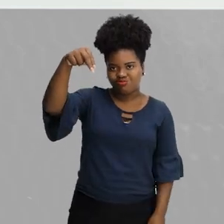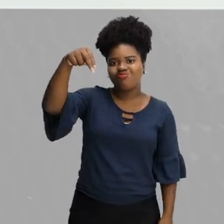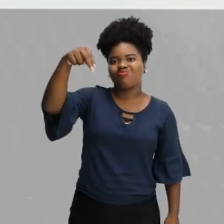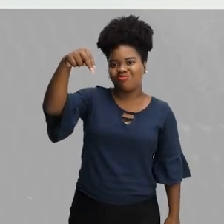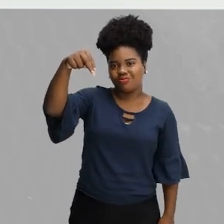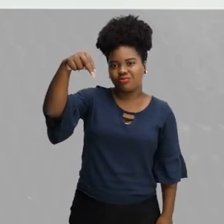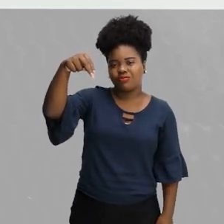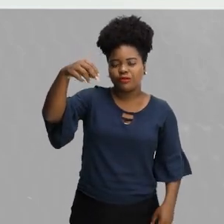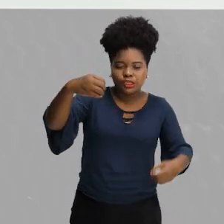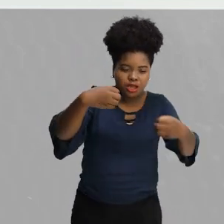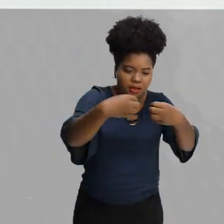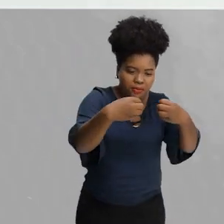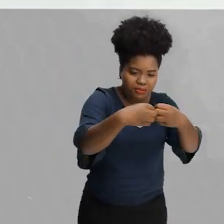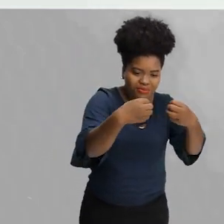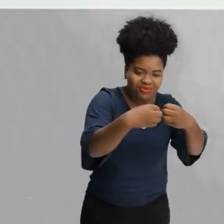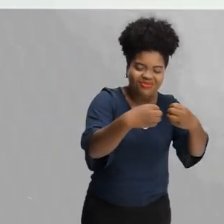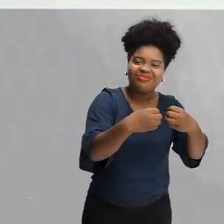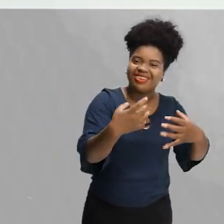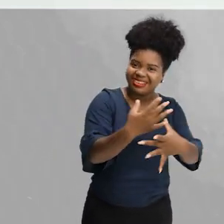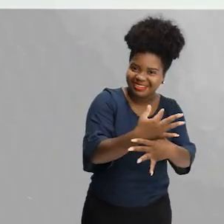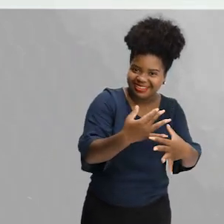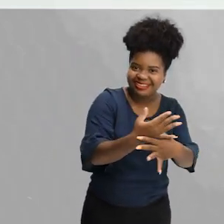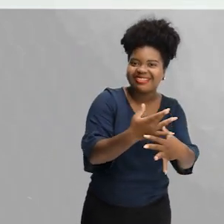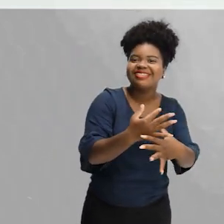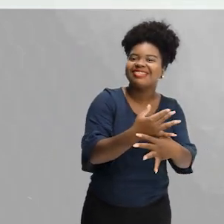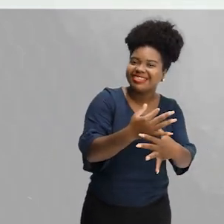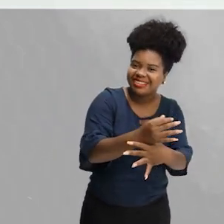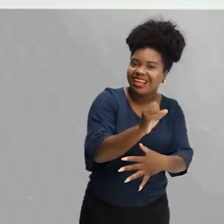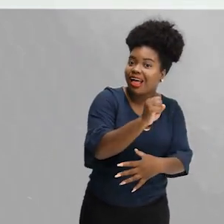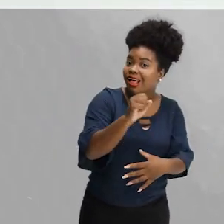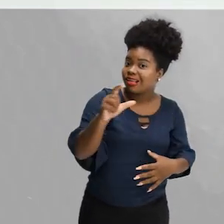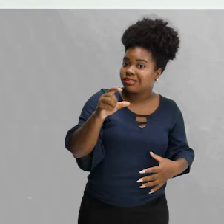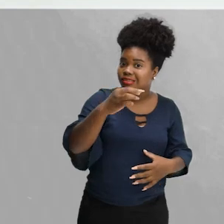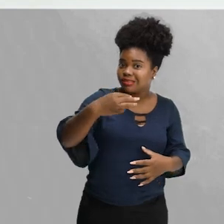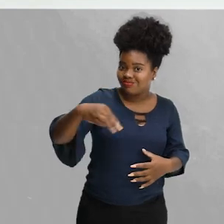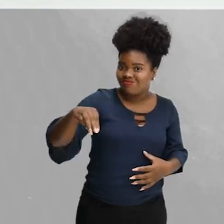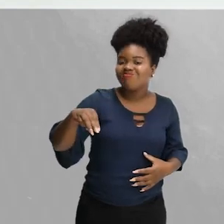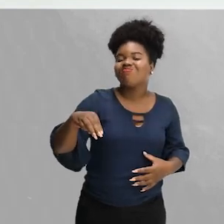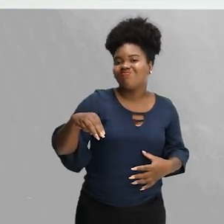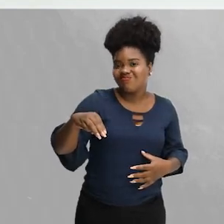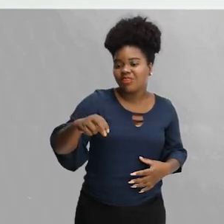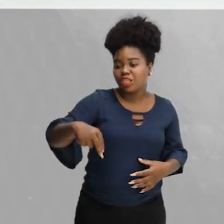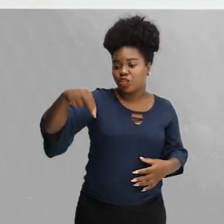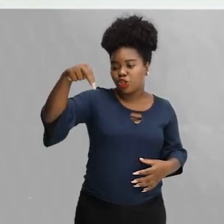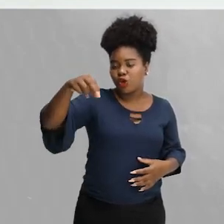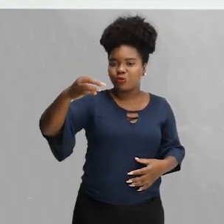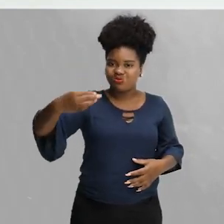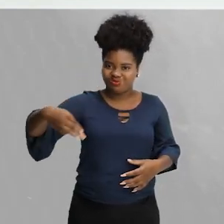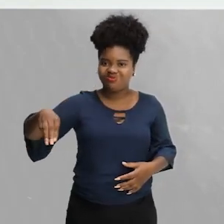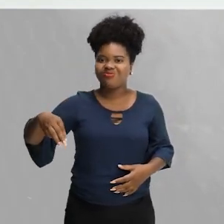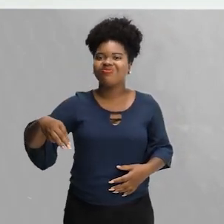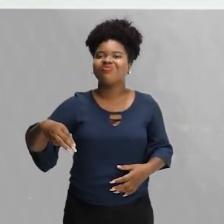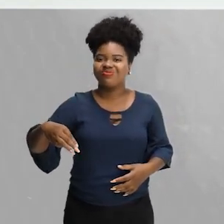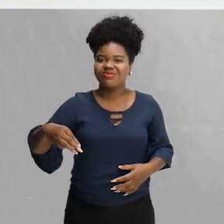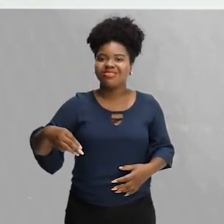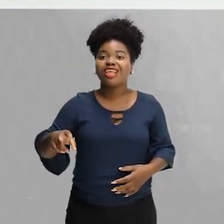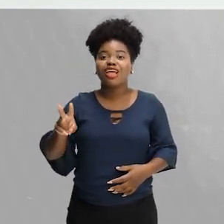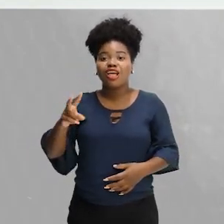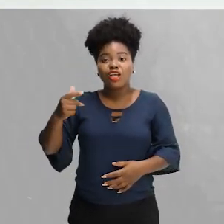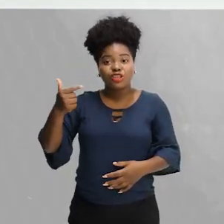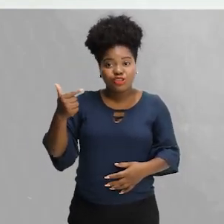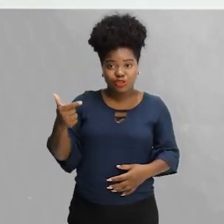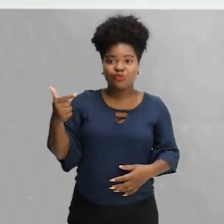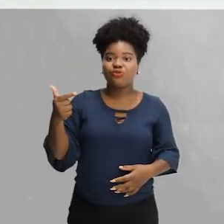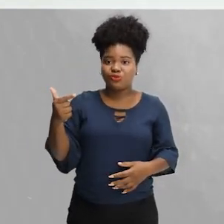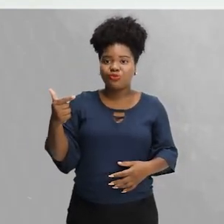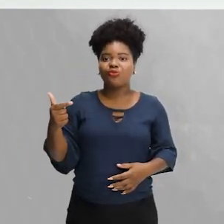à nossa cidade de São Luís do Maranhão, bem próximo ao nosso norte maranhense, 2 graus abaixo da linha do